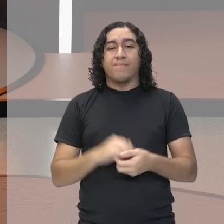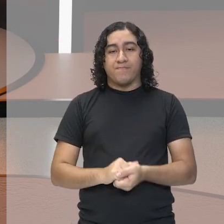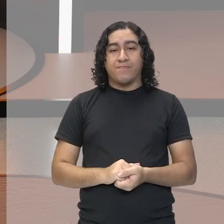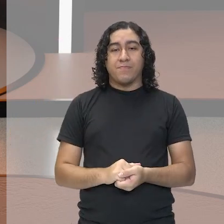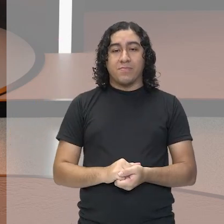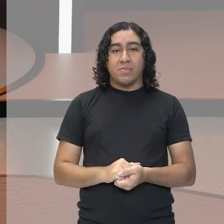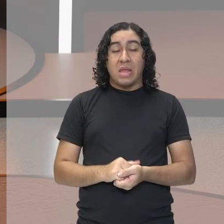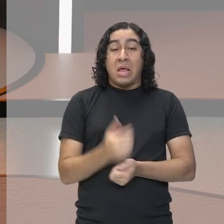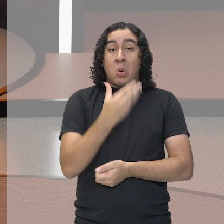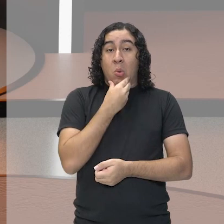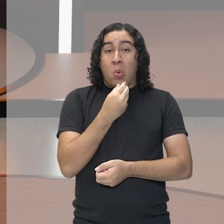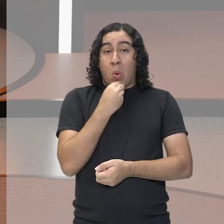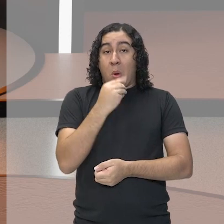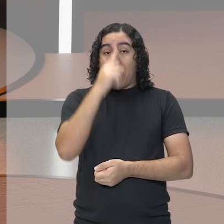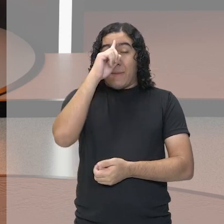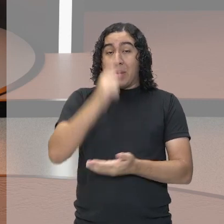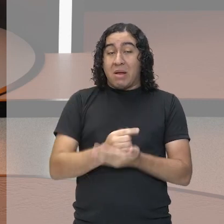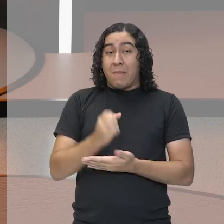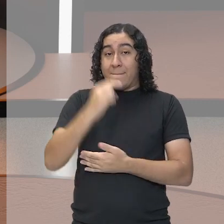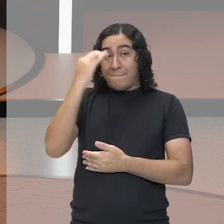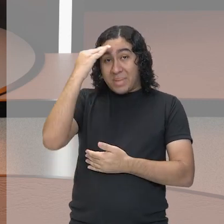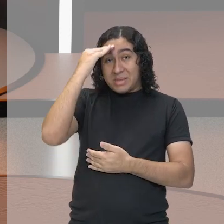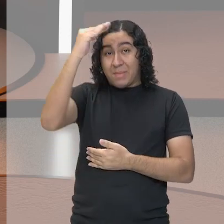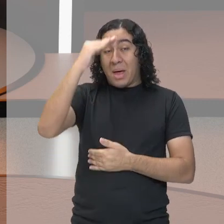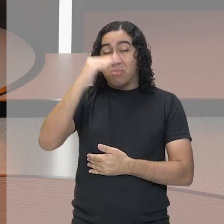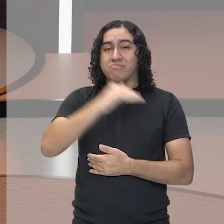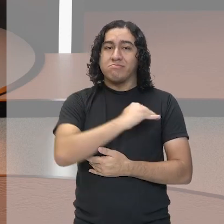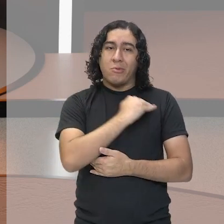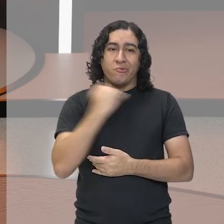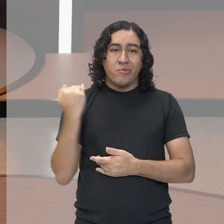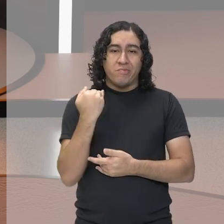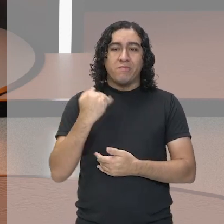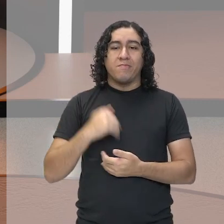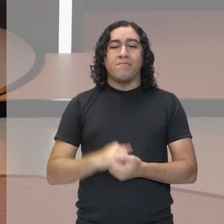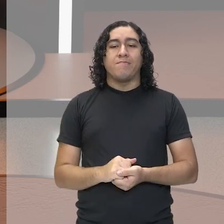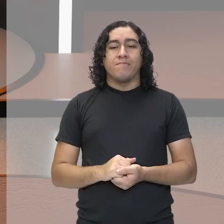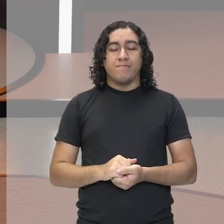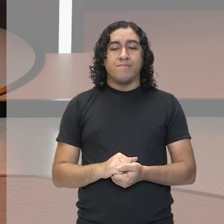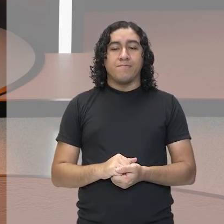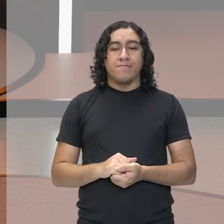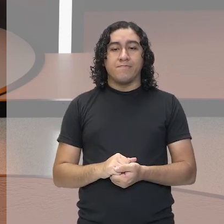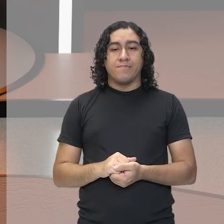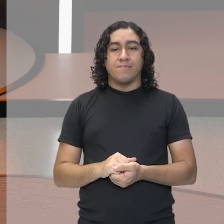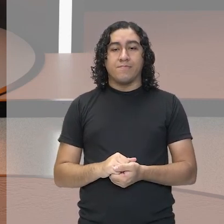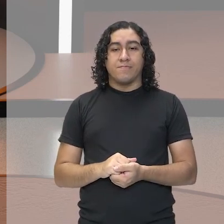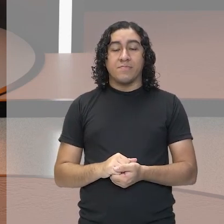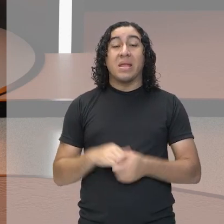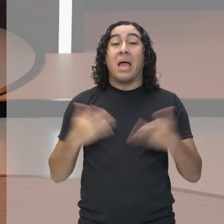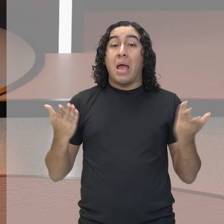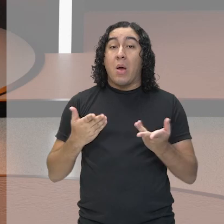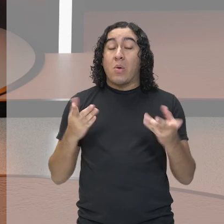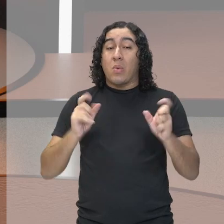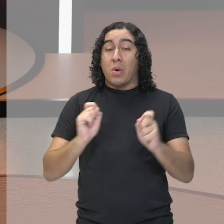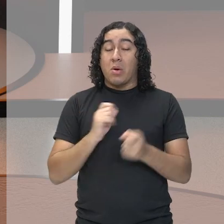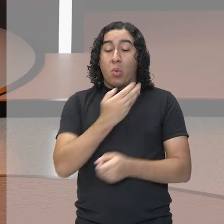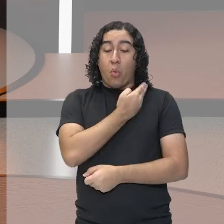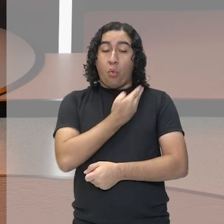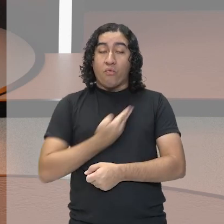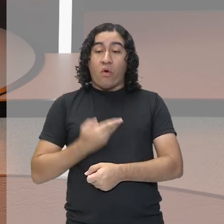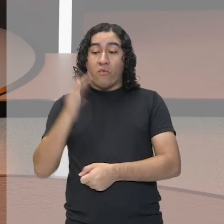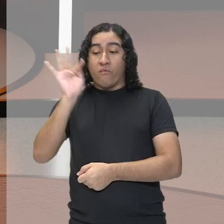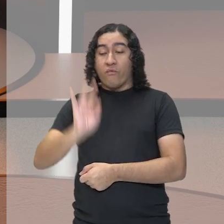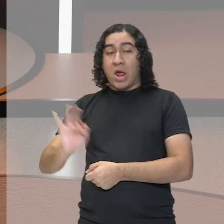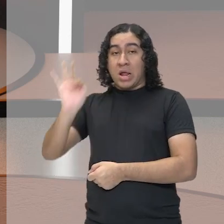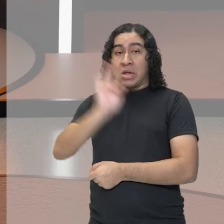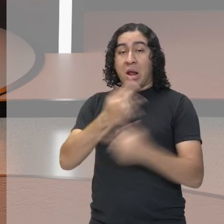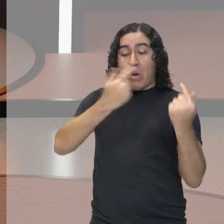comandante morto, certo? Então aí as forças federais, né, do governo federais vão agir contra